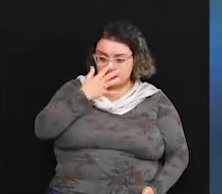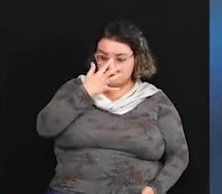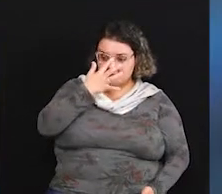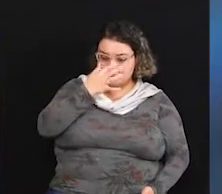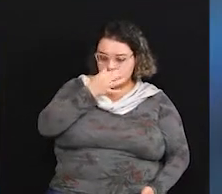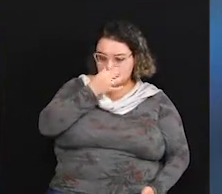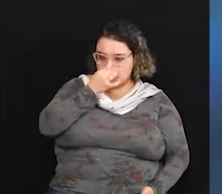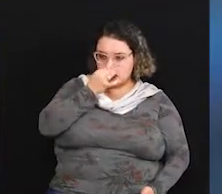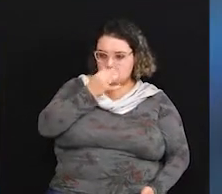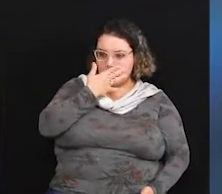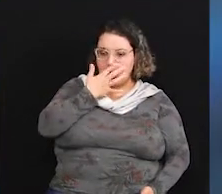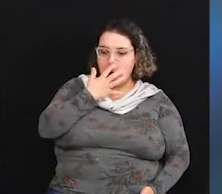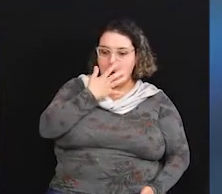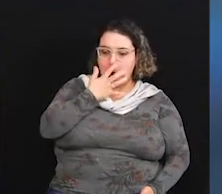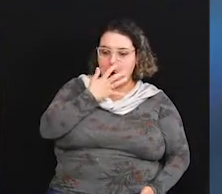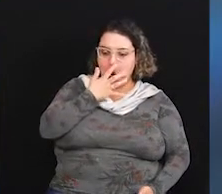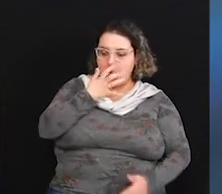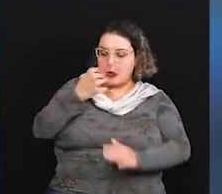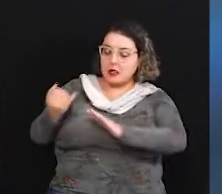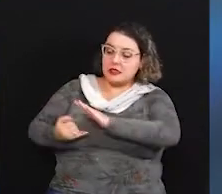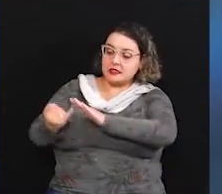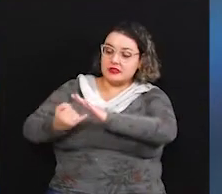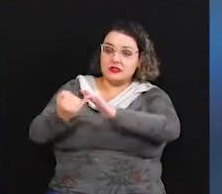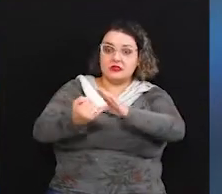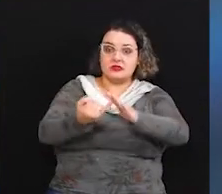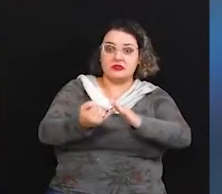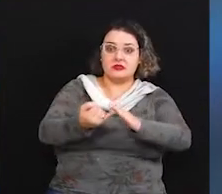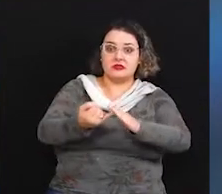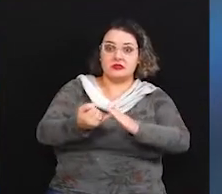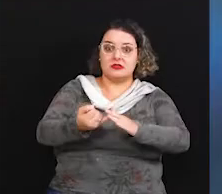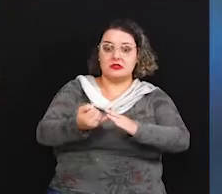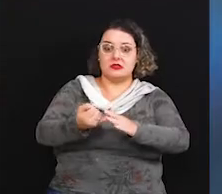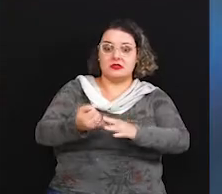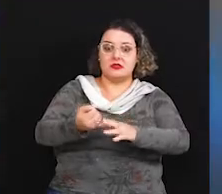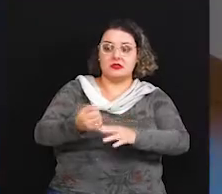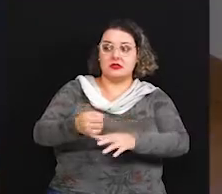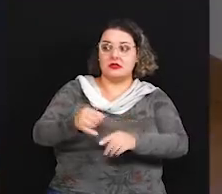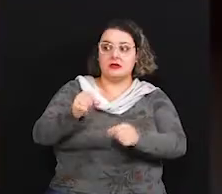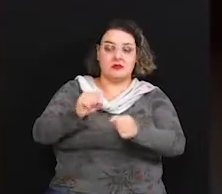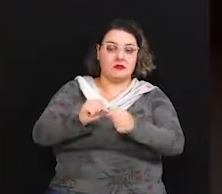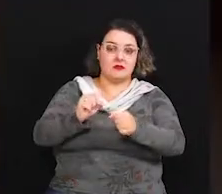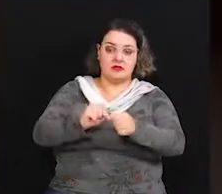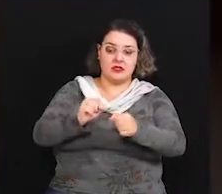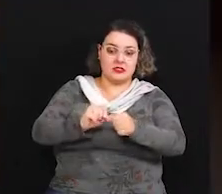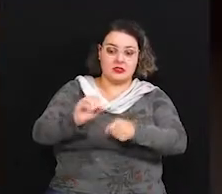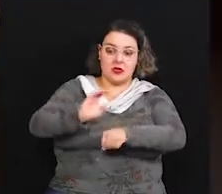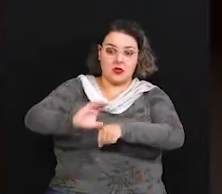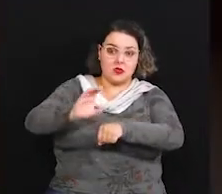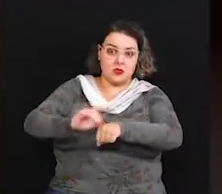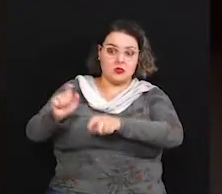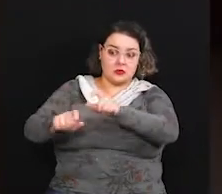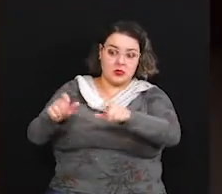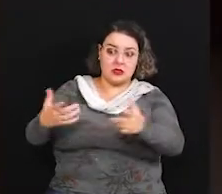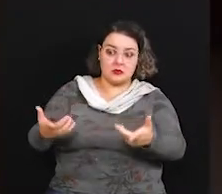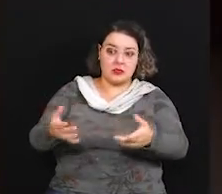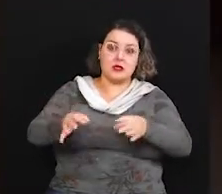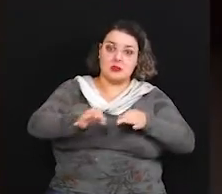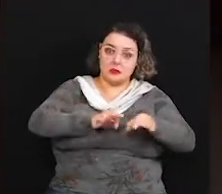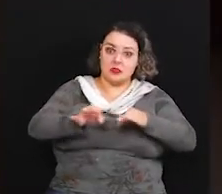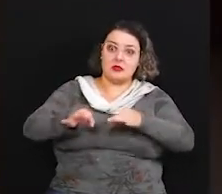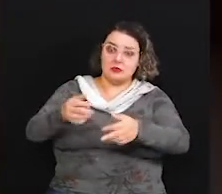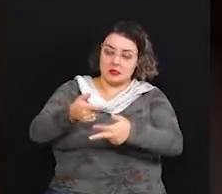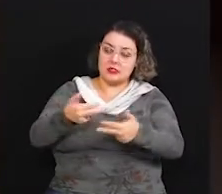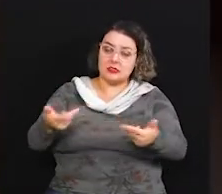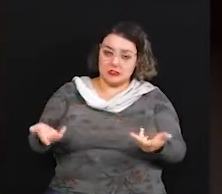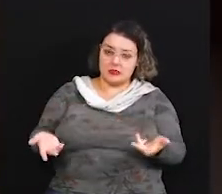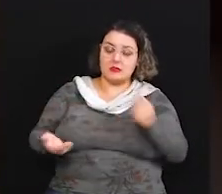algumas entidades investindo em formar esse pessoal. O pessoal está mais preparado